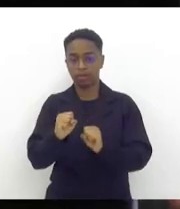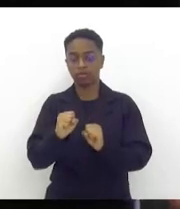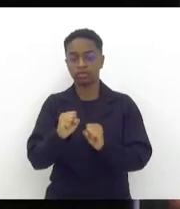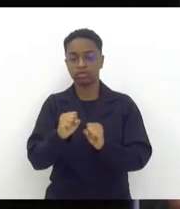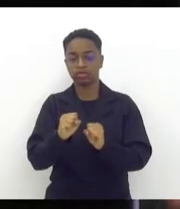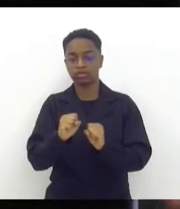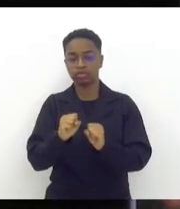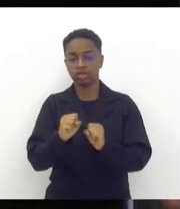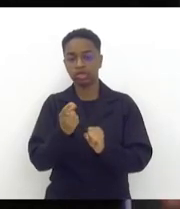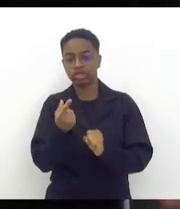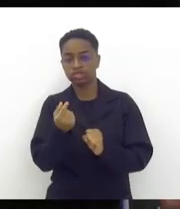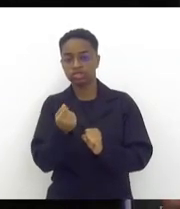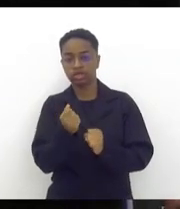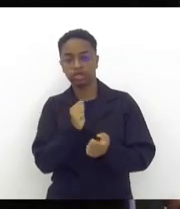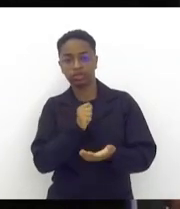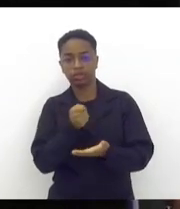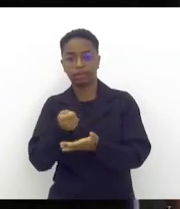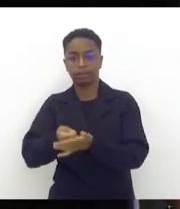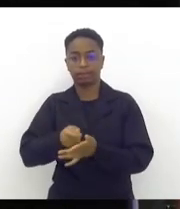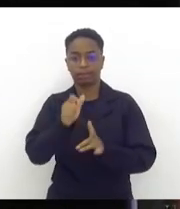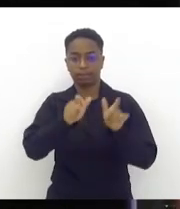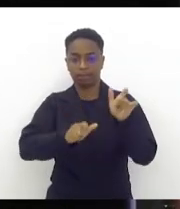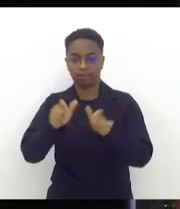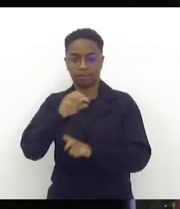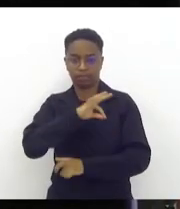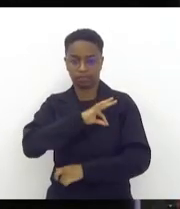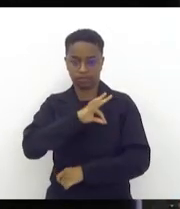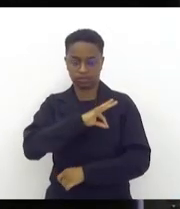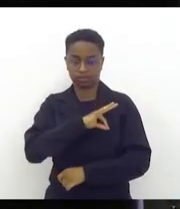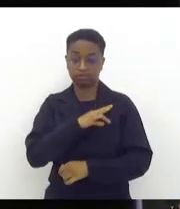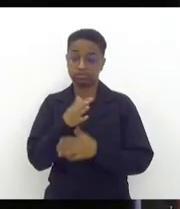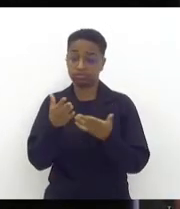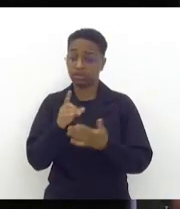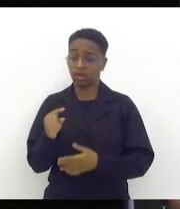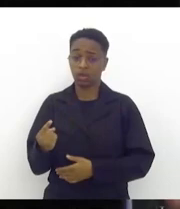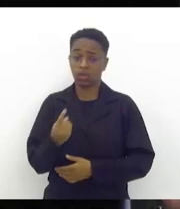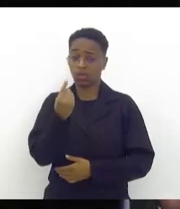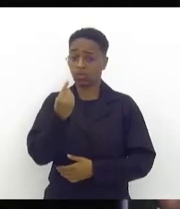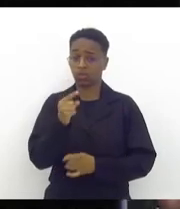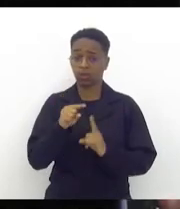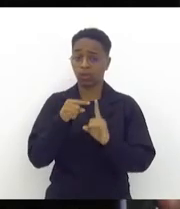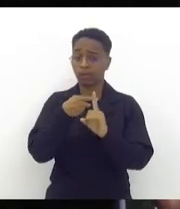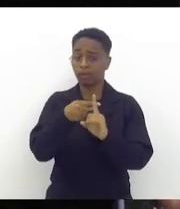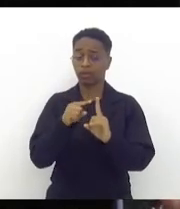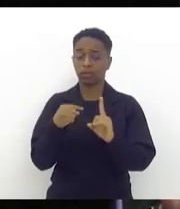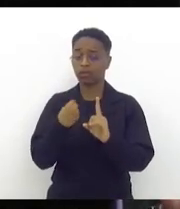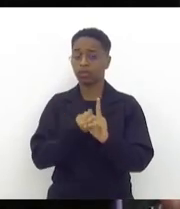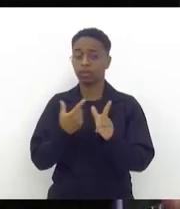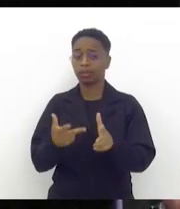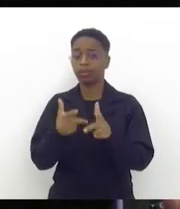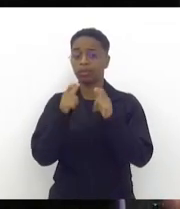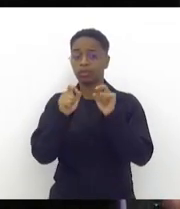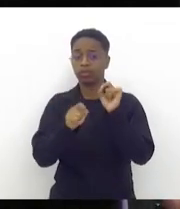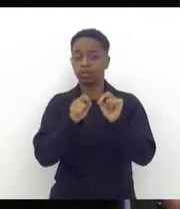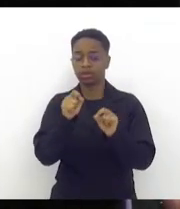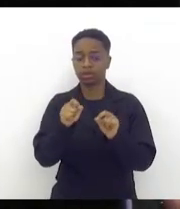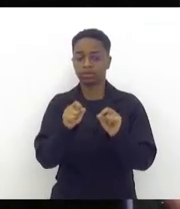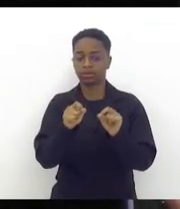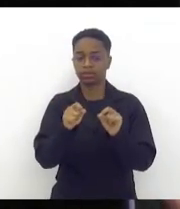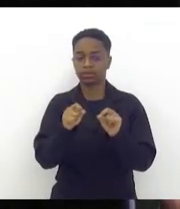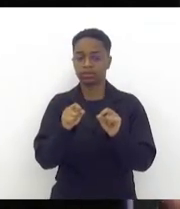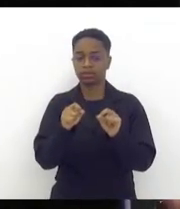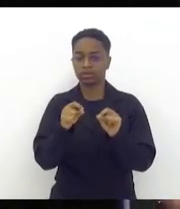benefício financeiro para os policiais civis. O único benefício financeiro que a gente ouviu foi de um